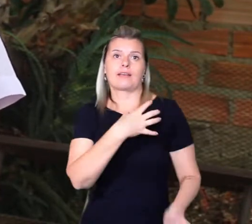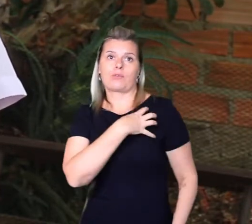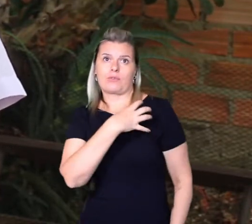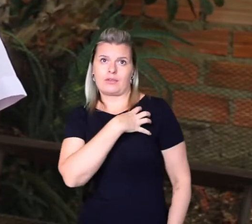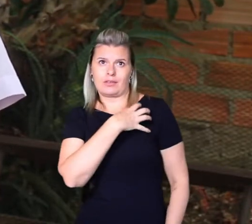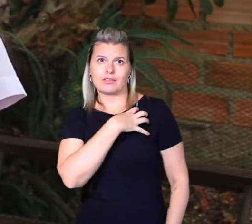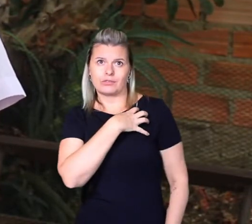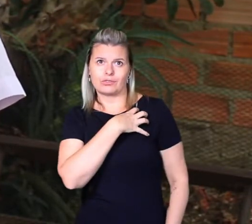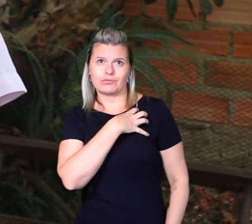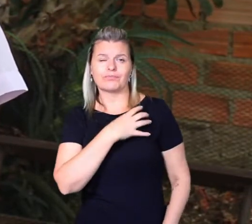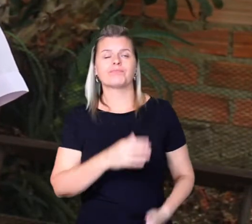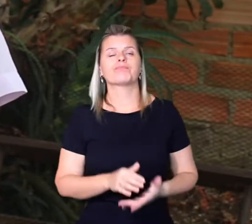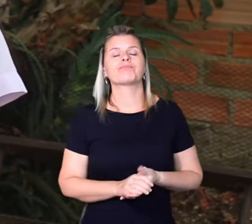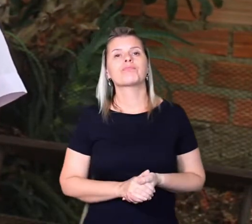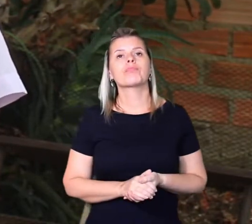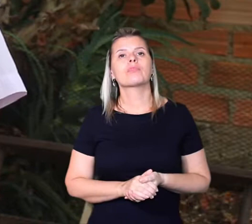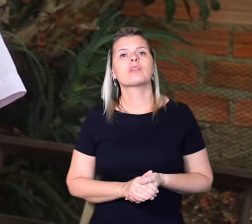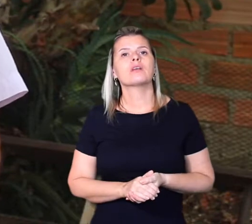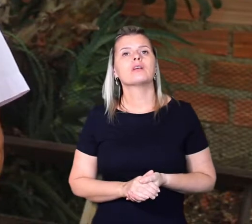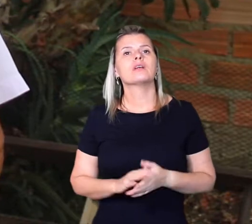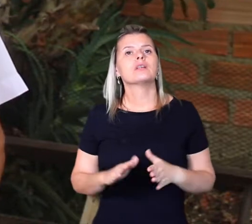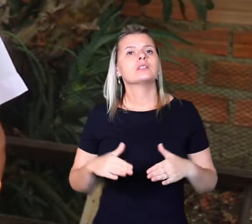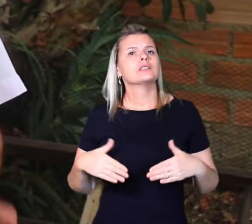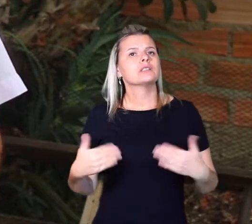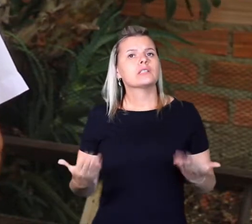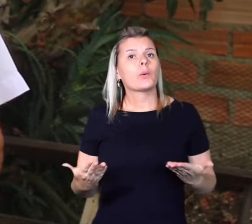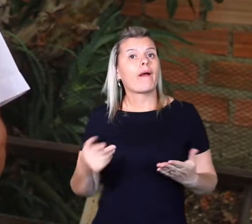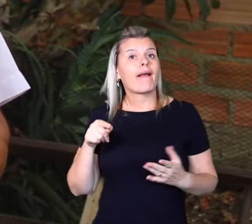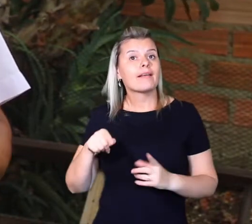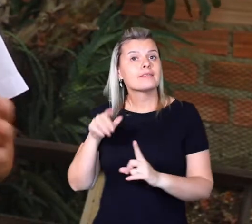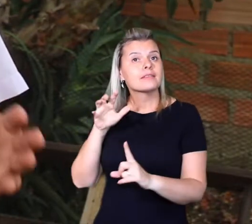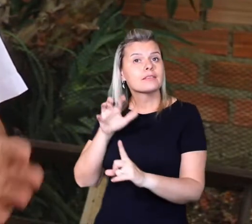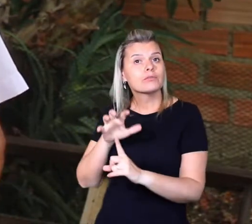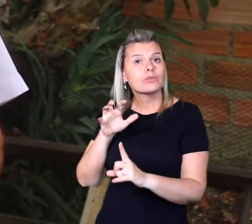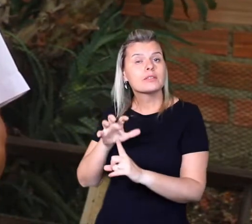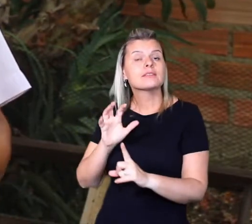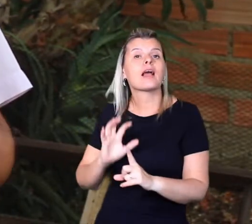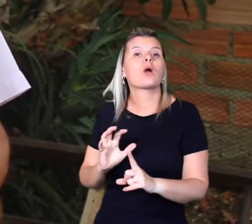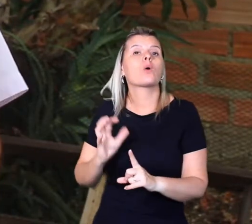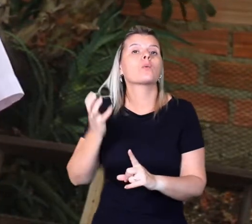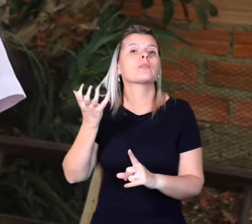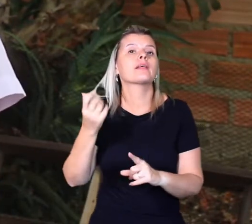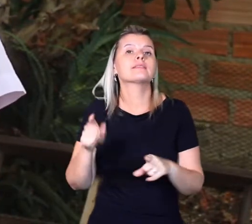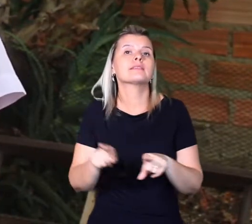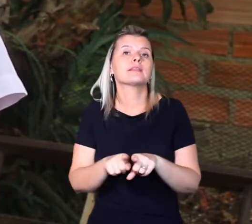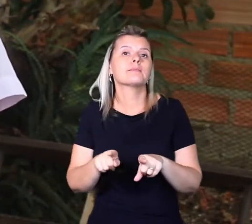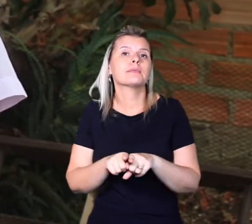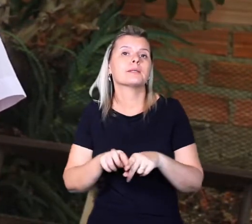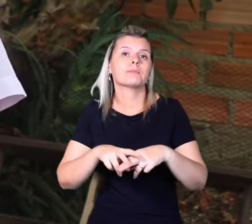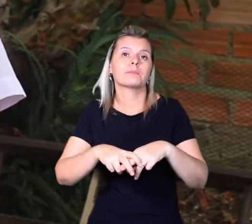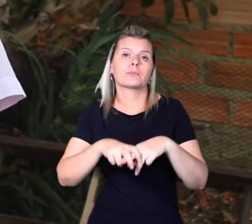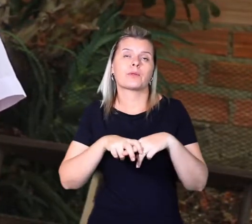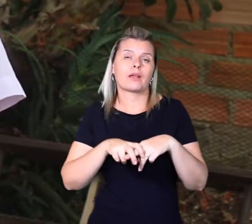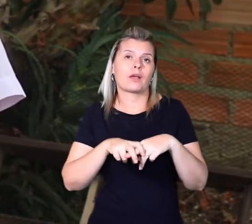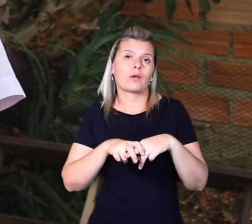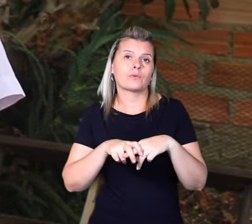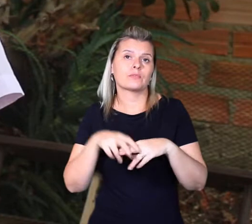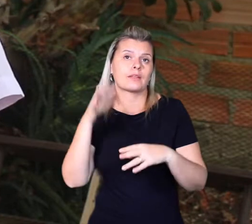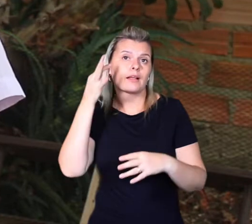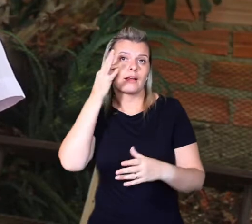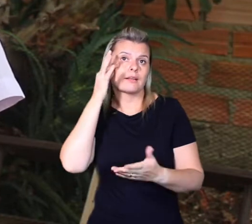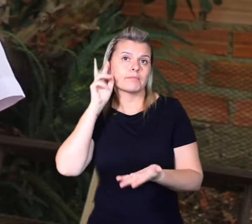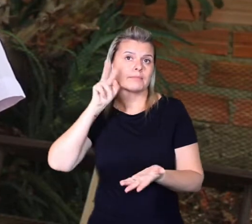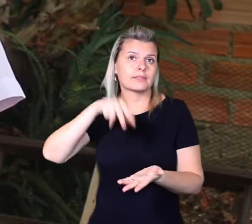Rio Grande, né? Então, enfim. Então, assim, fundamentalmente, essa influência vai se dar também da